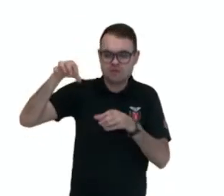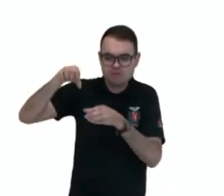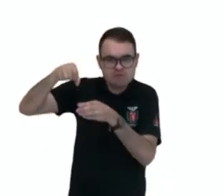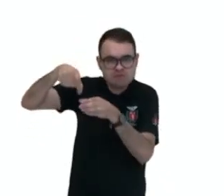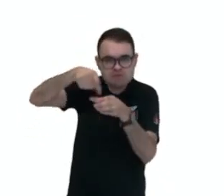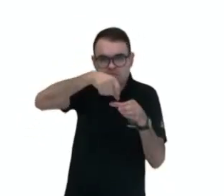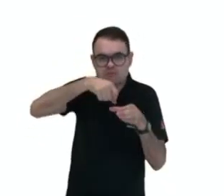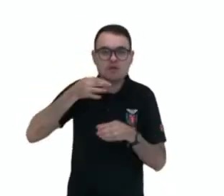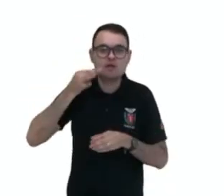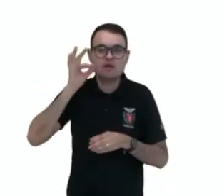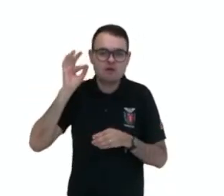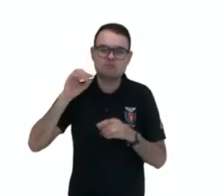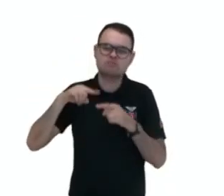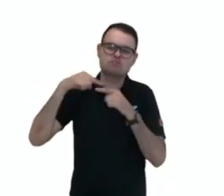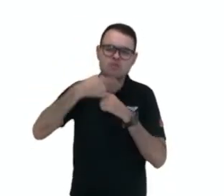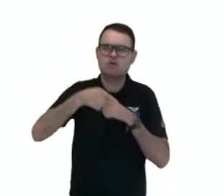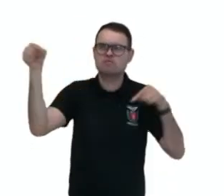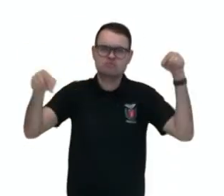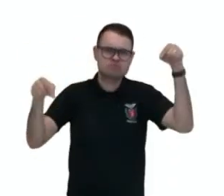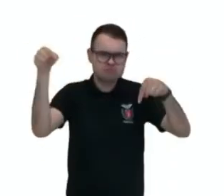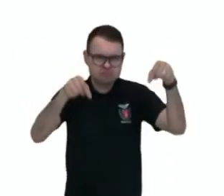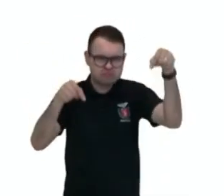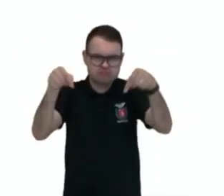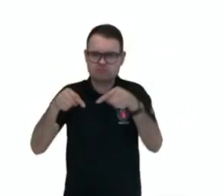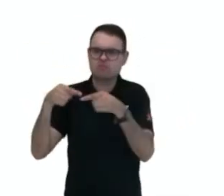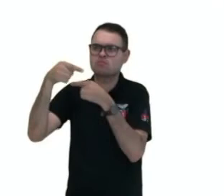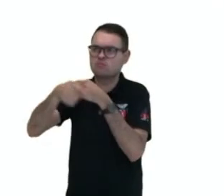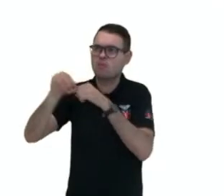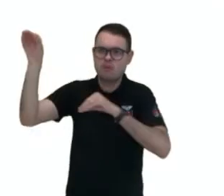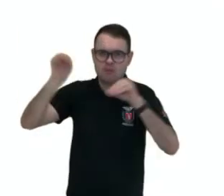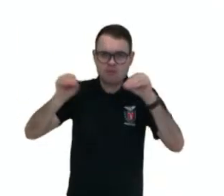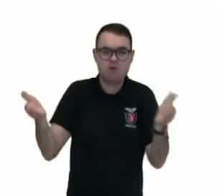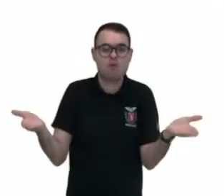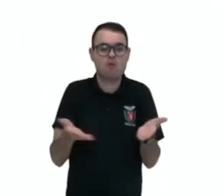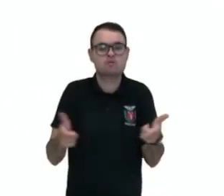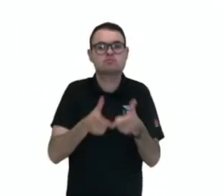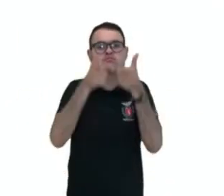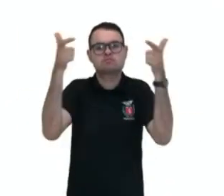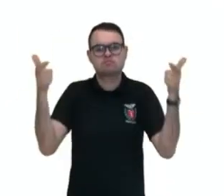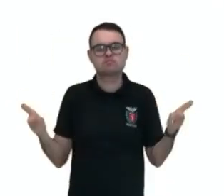1895, 1897. Hoje o Estado concentra a